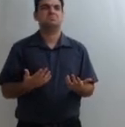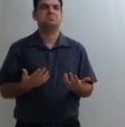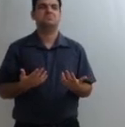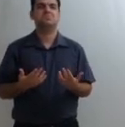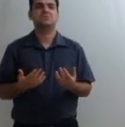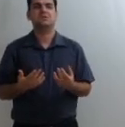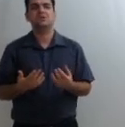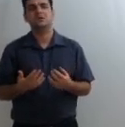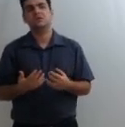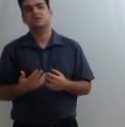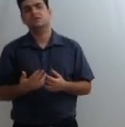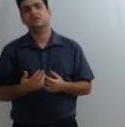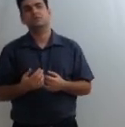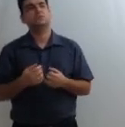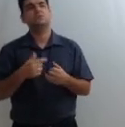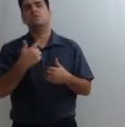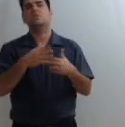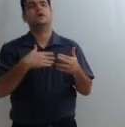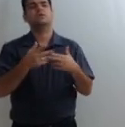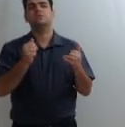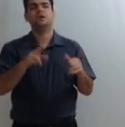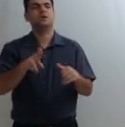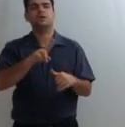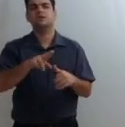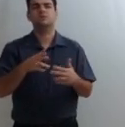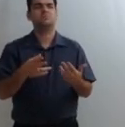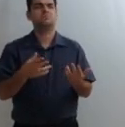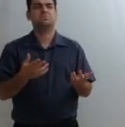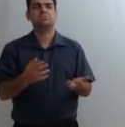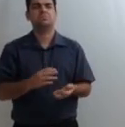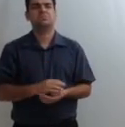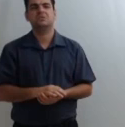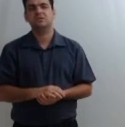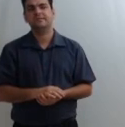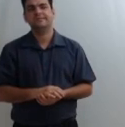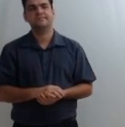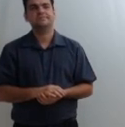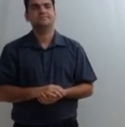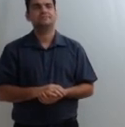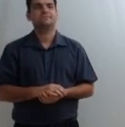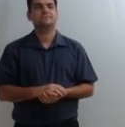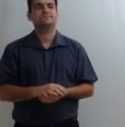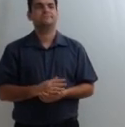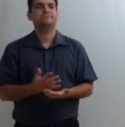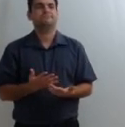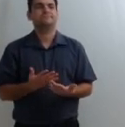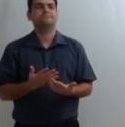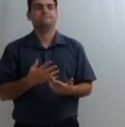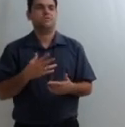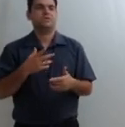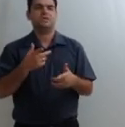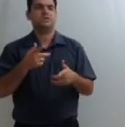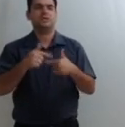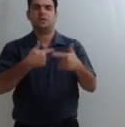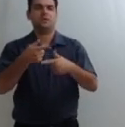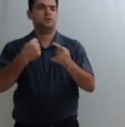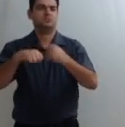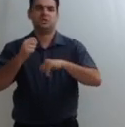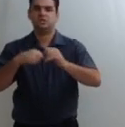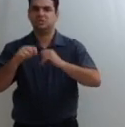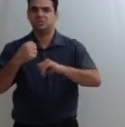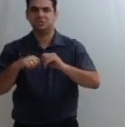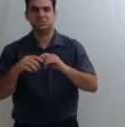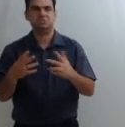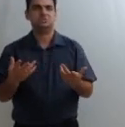fórum local, que use uma tornozeleira eletrônica, que tenha um compromisso do homem correto, comparecendo ao fórum,